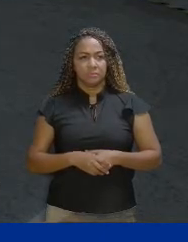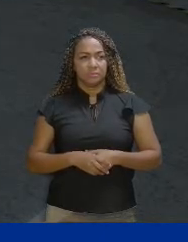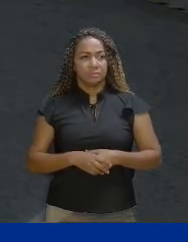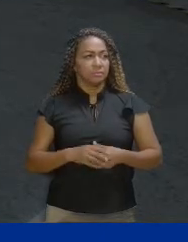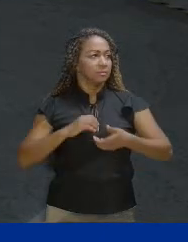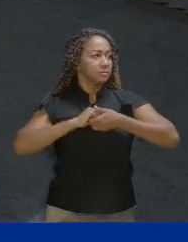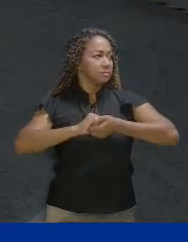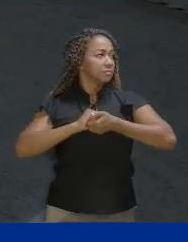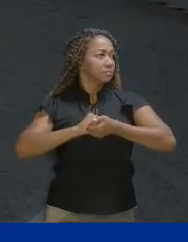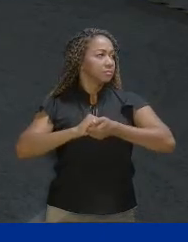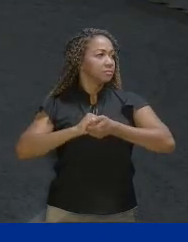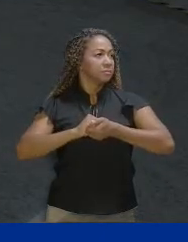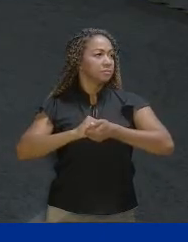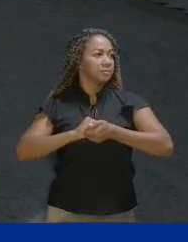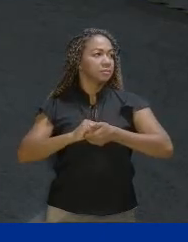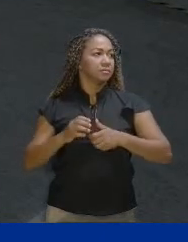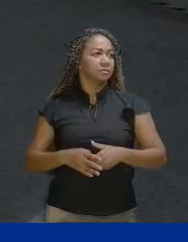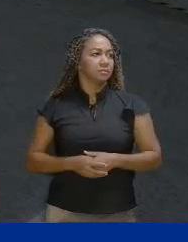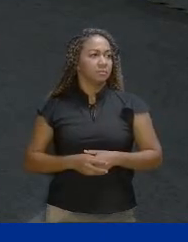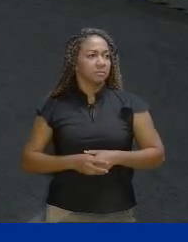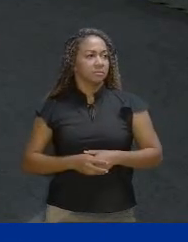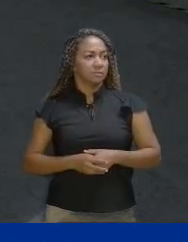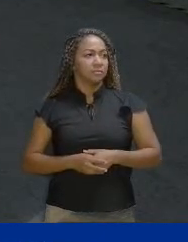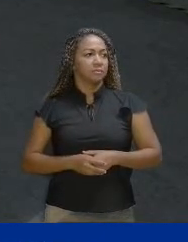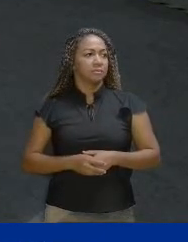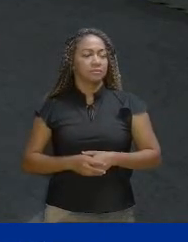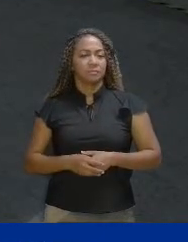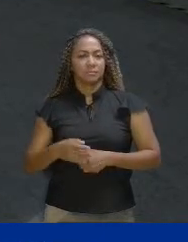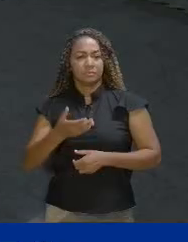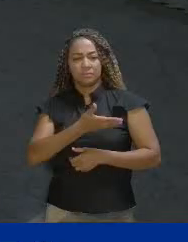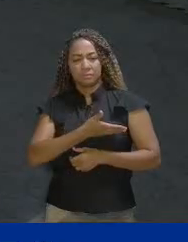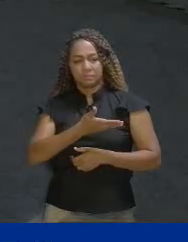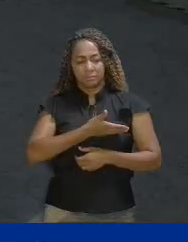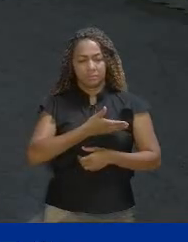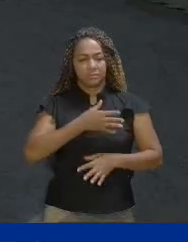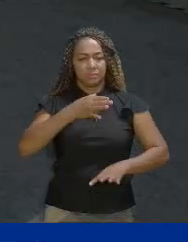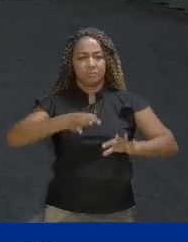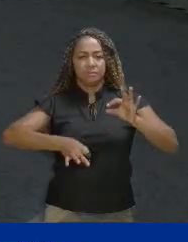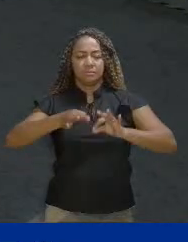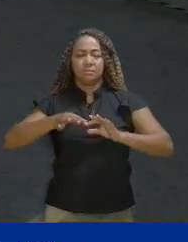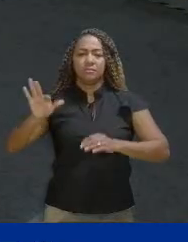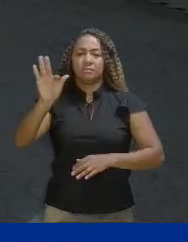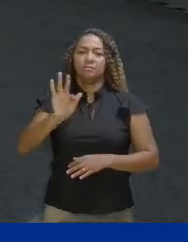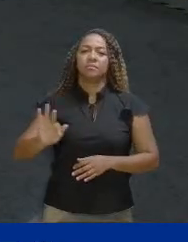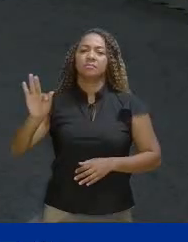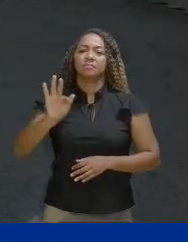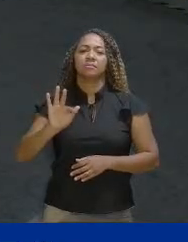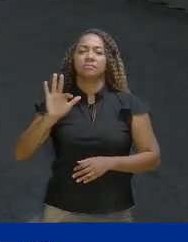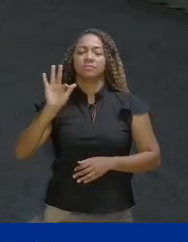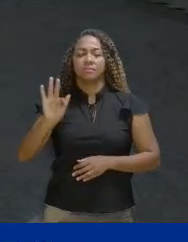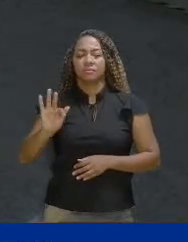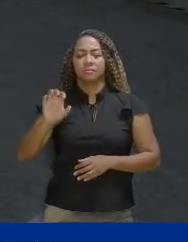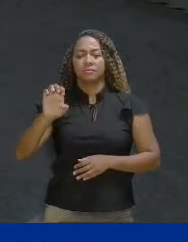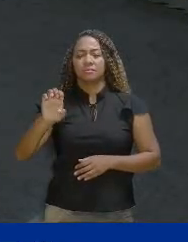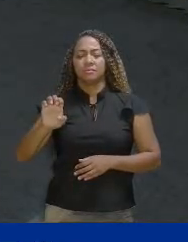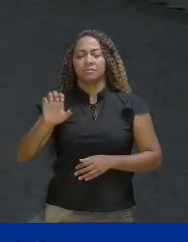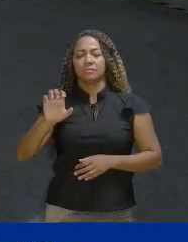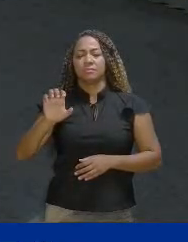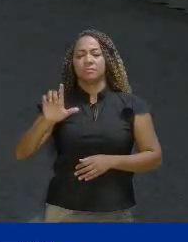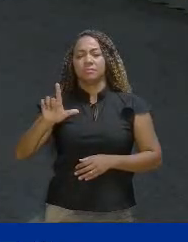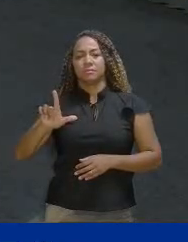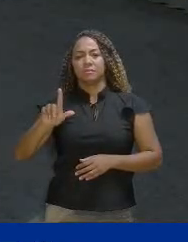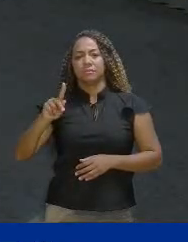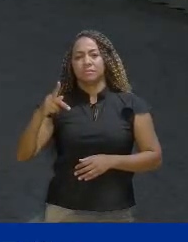Imagem ampla do Pares, plenário. O juiz Anselmo Gonçalves os fala, caros porém não colegas, aparece na tela. juízes federais, Felipe e doutor Alex